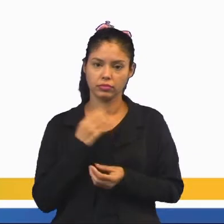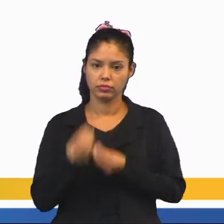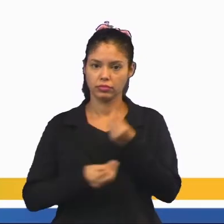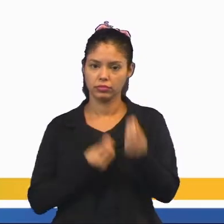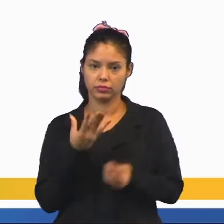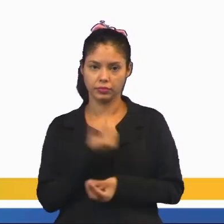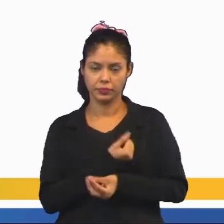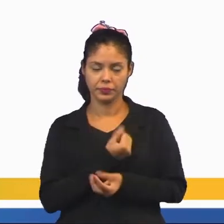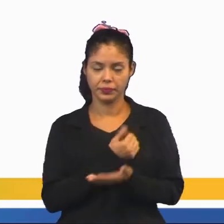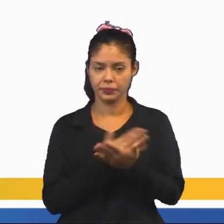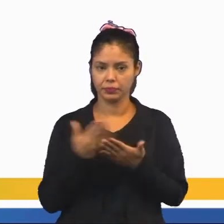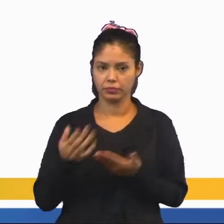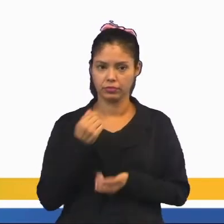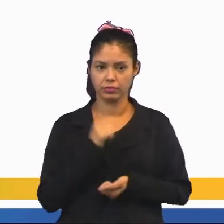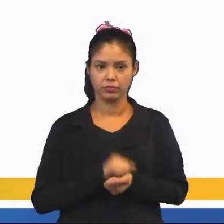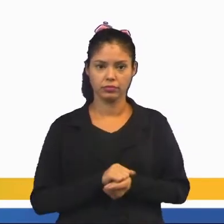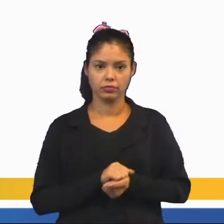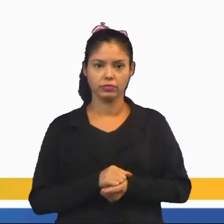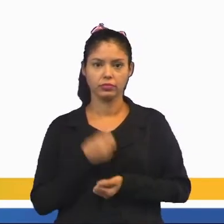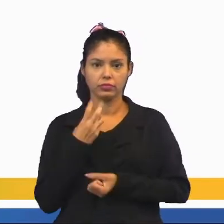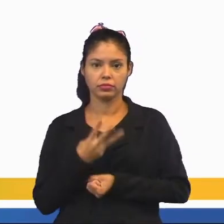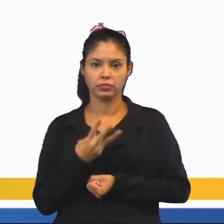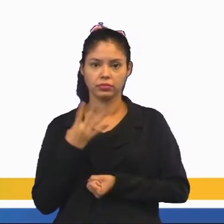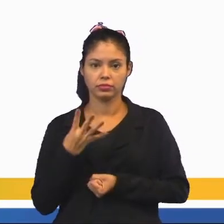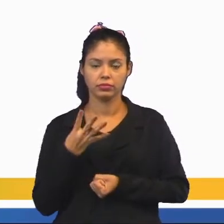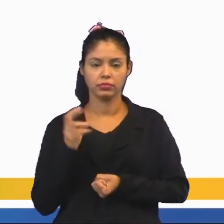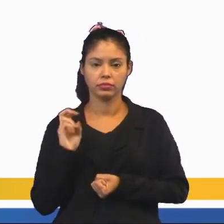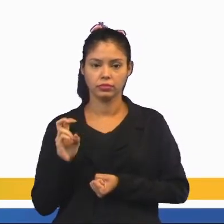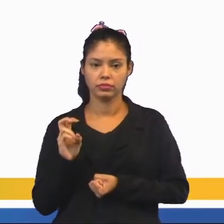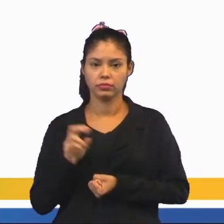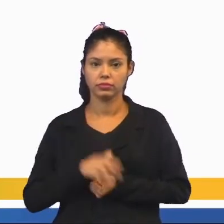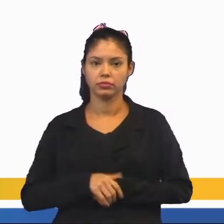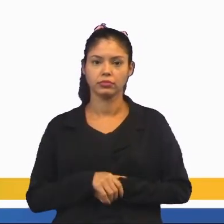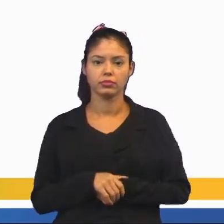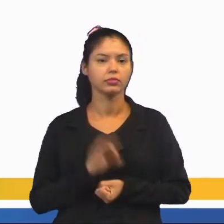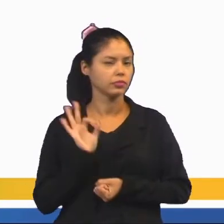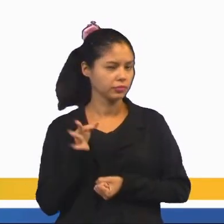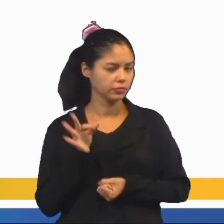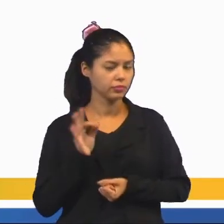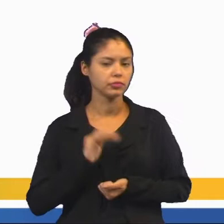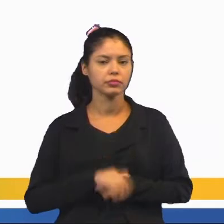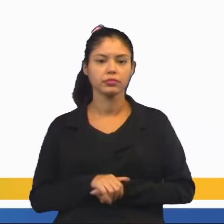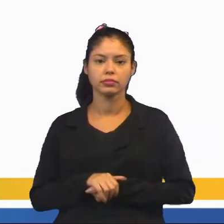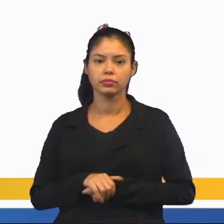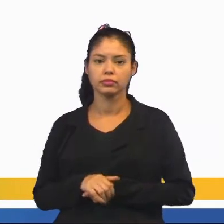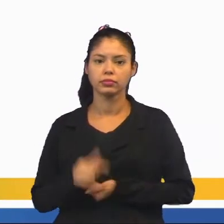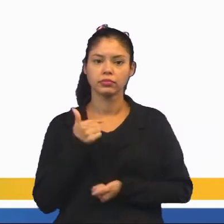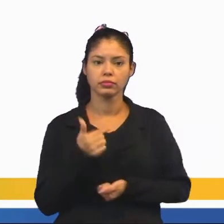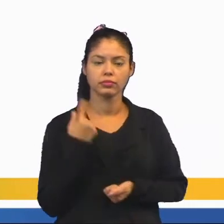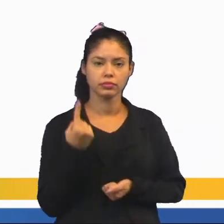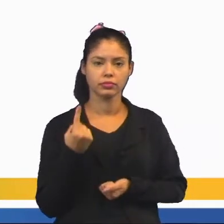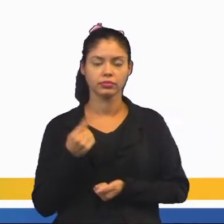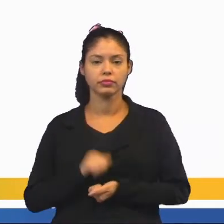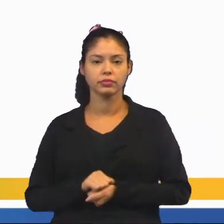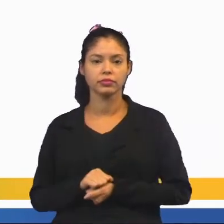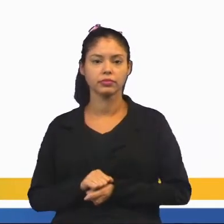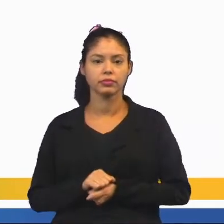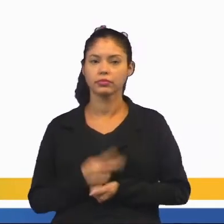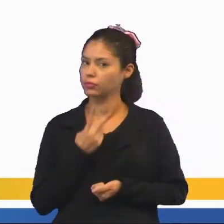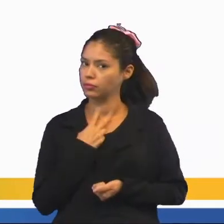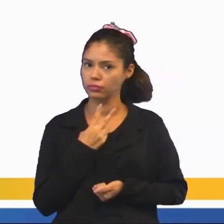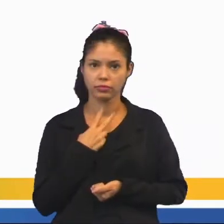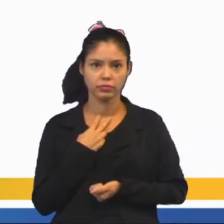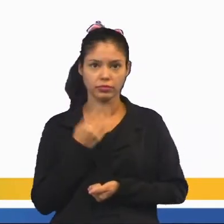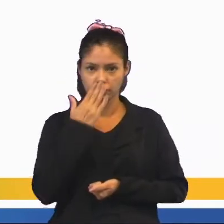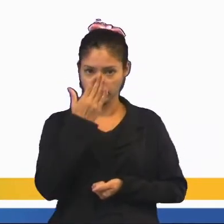como número inicial o 3, o 4 e o 5, né? O 2 e o 1, eles não